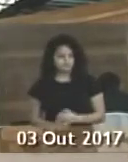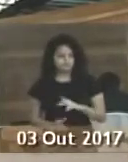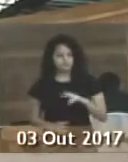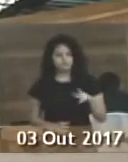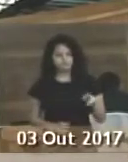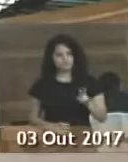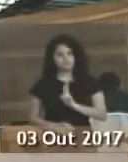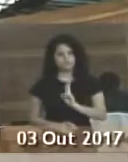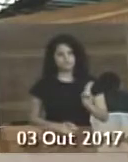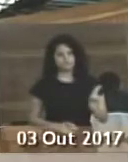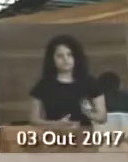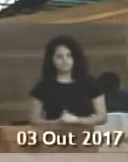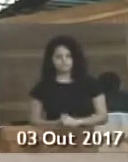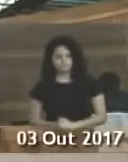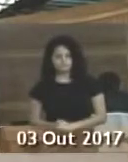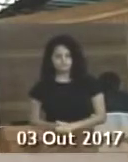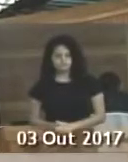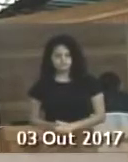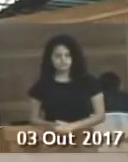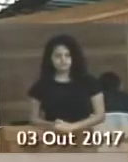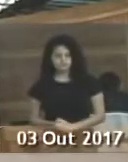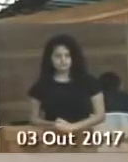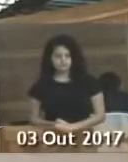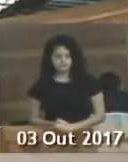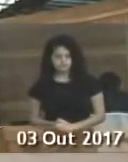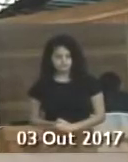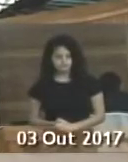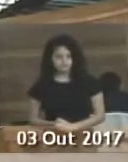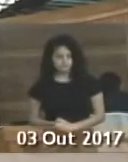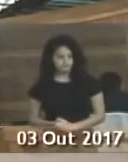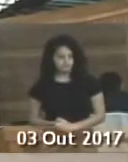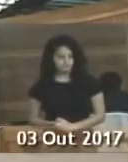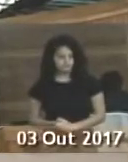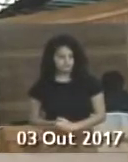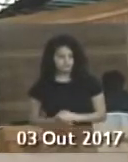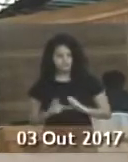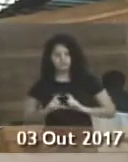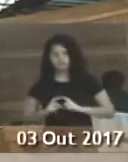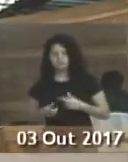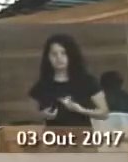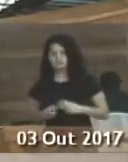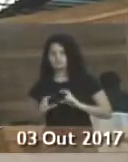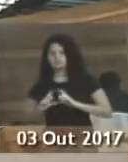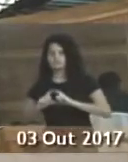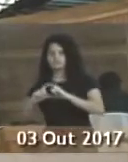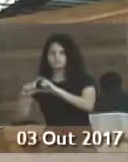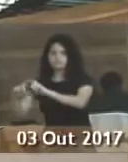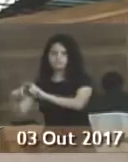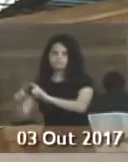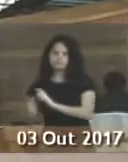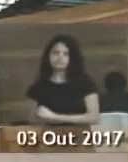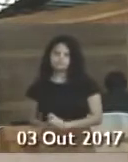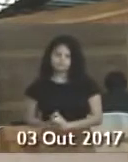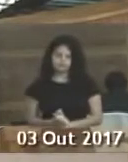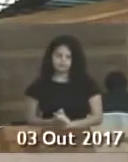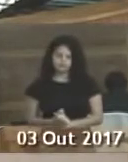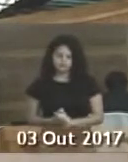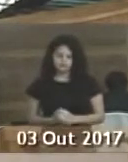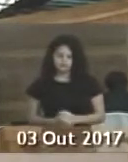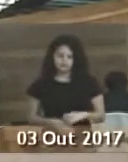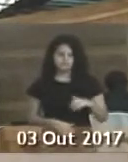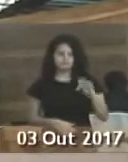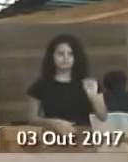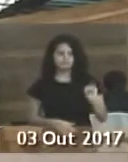Santos. Projeto de decreto legislativo número 28/2017, concedendo a medalha do mérito Brasil dos Reis ao ilustríssimo senhor Isaías de Castro.